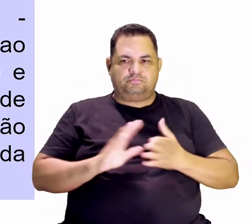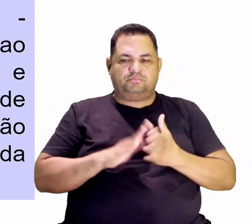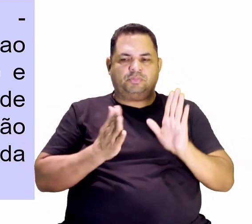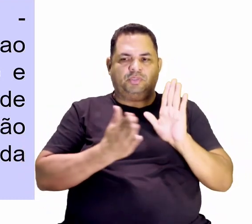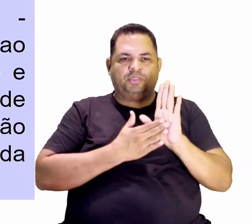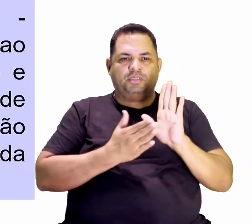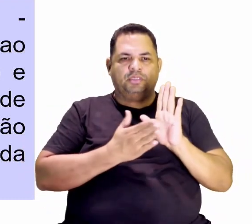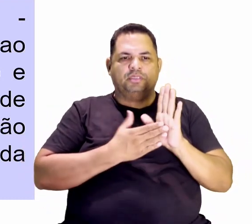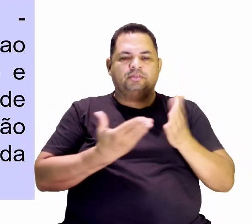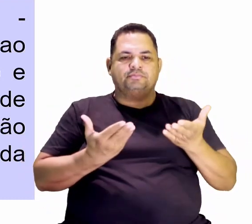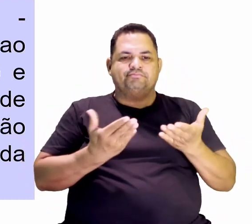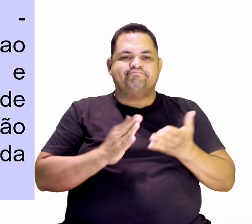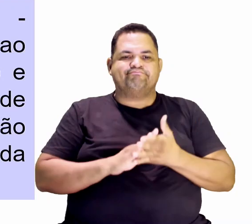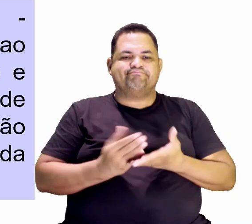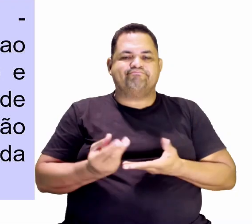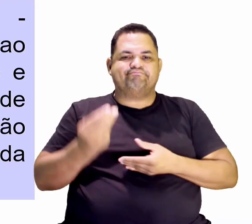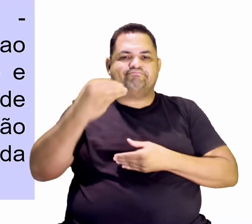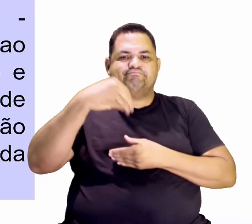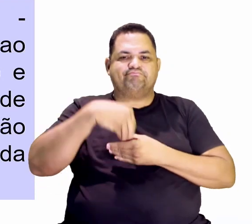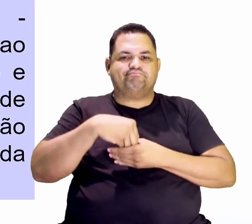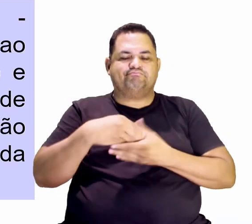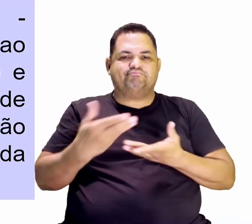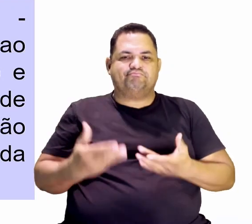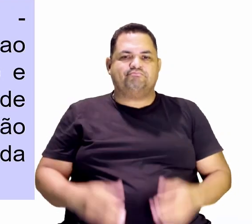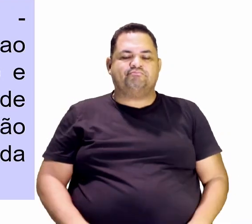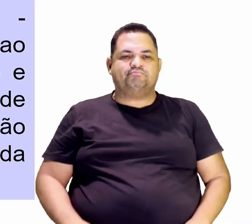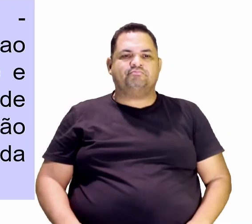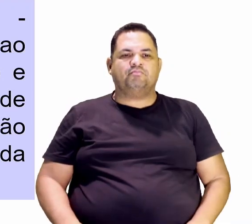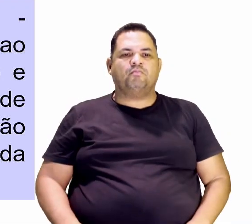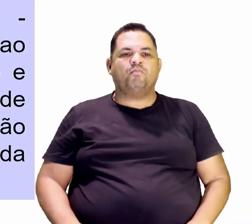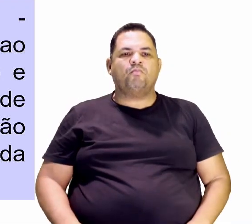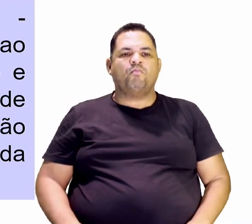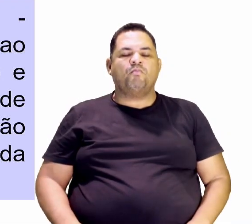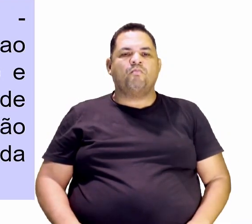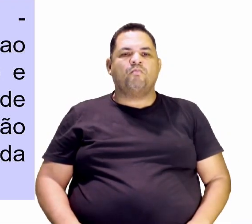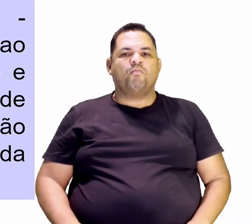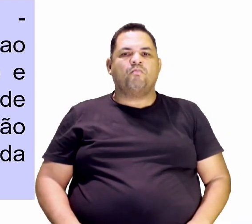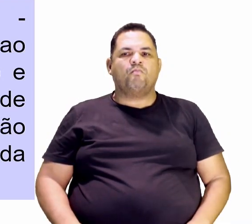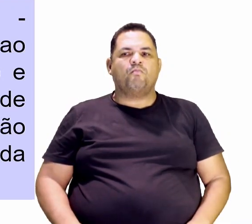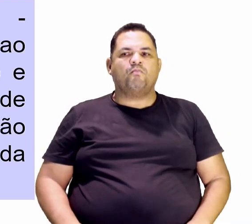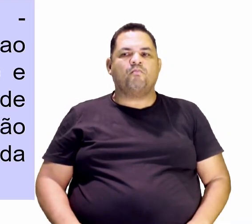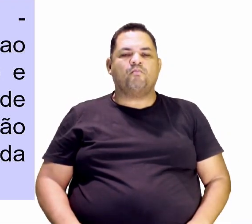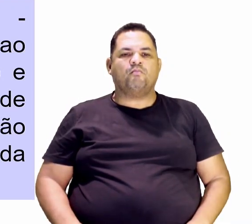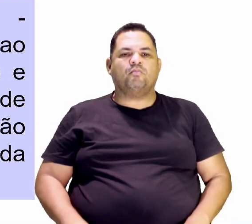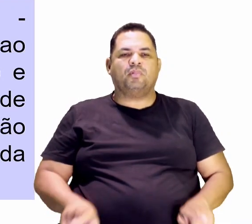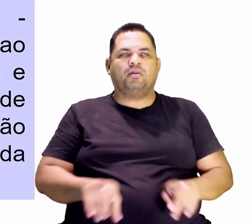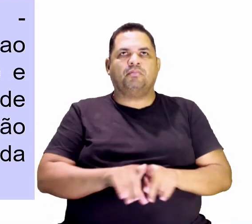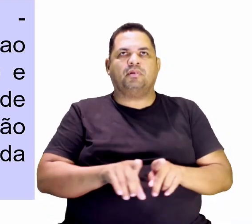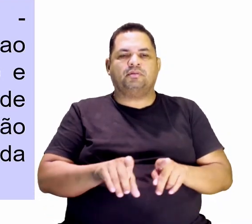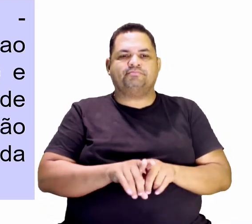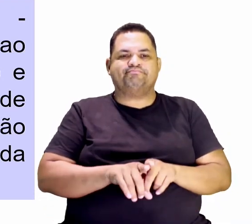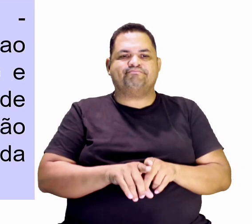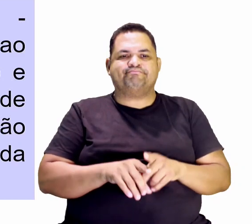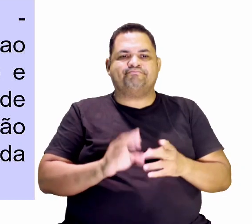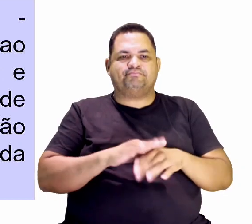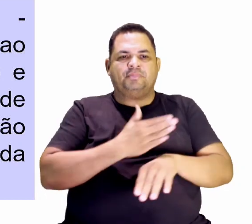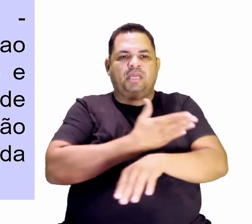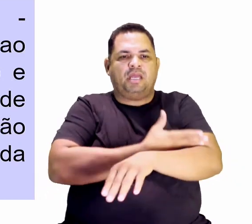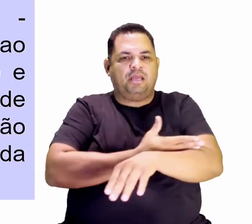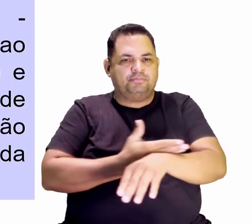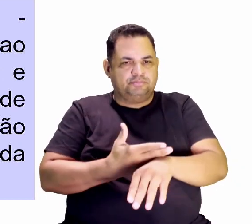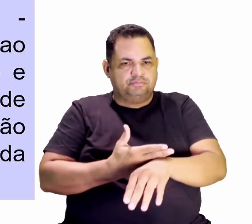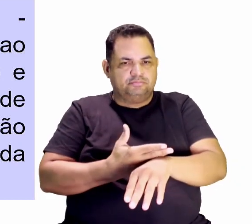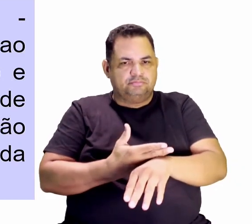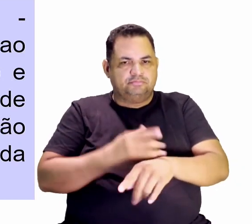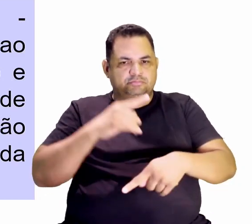aí estão sempre em alta. Outra coisa que a gente pode reconhecer são os